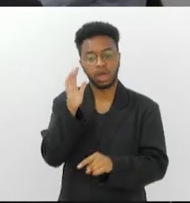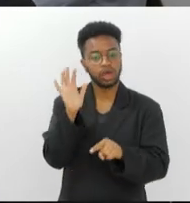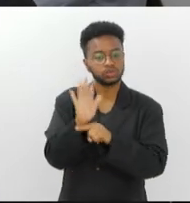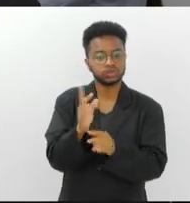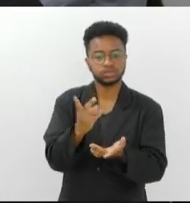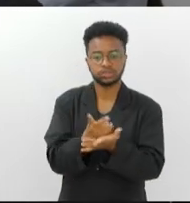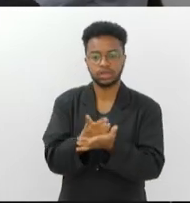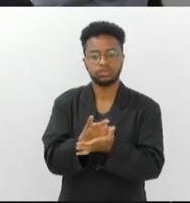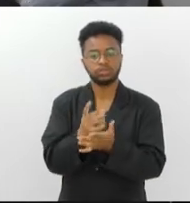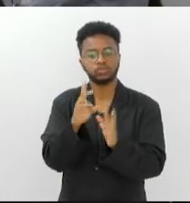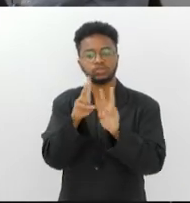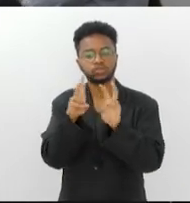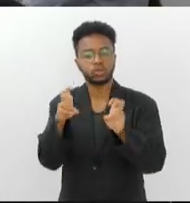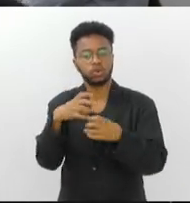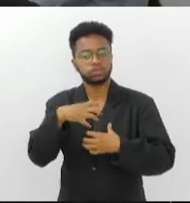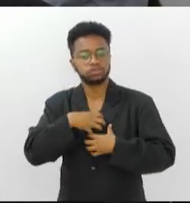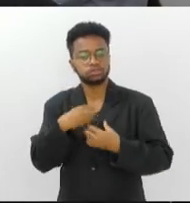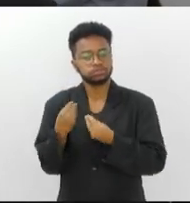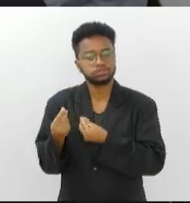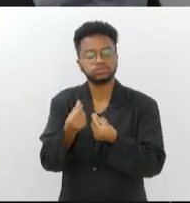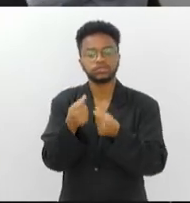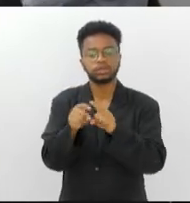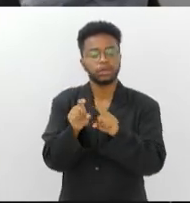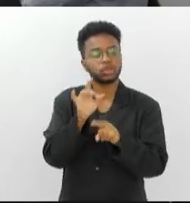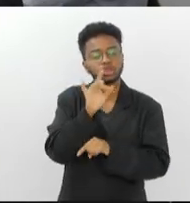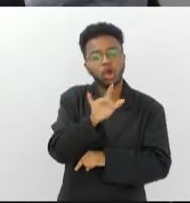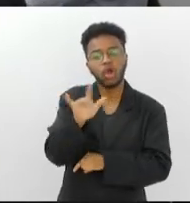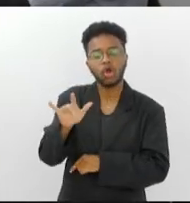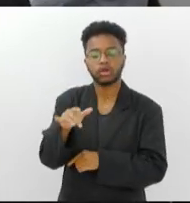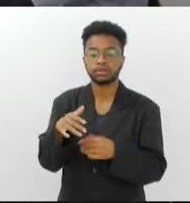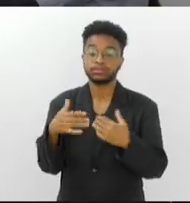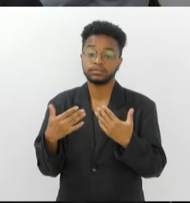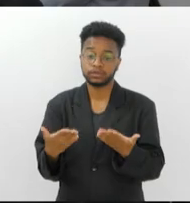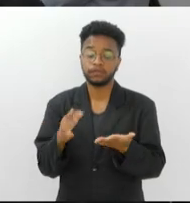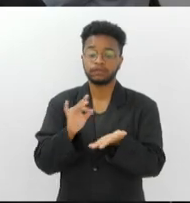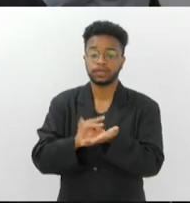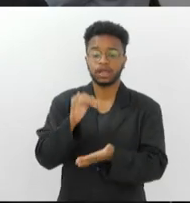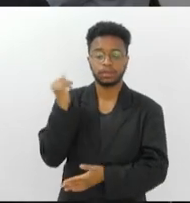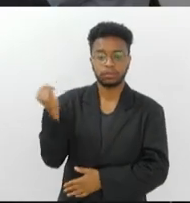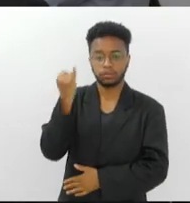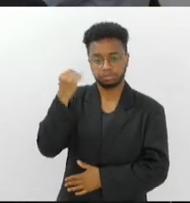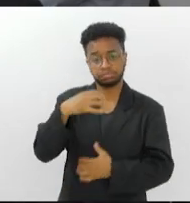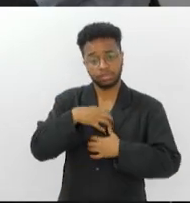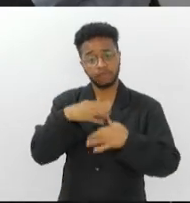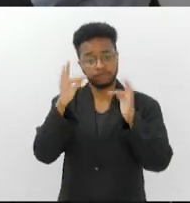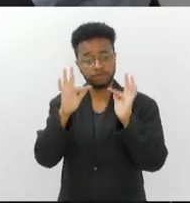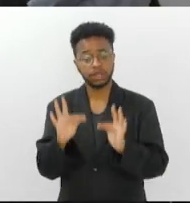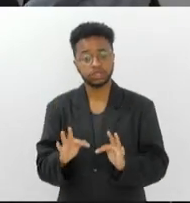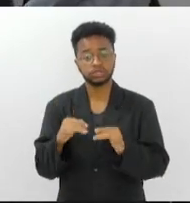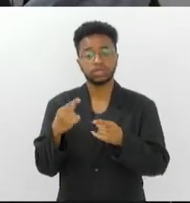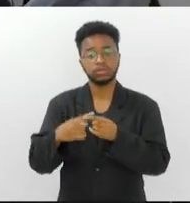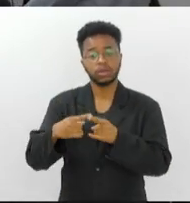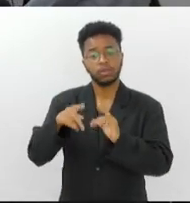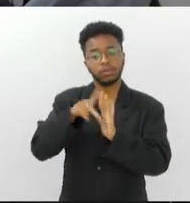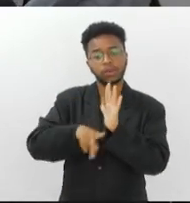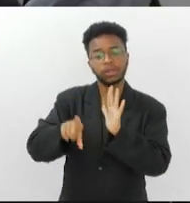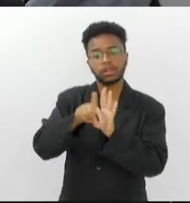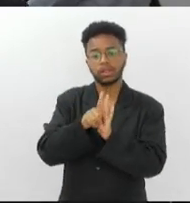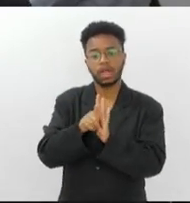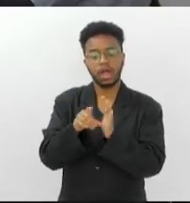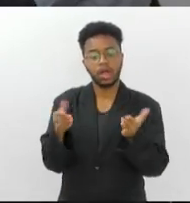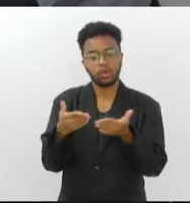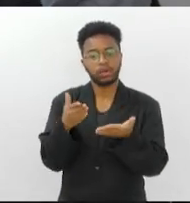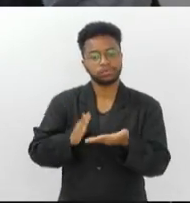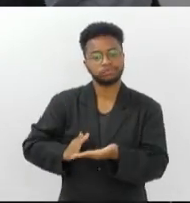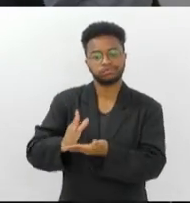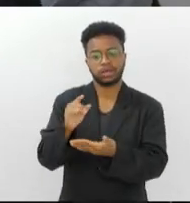questões sensoriais, dos toques, enfim. Então, é muito importante, eu fico muito feliz que esse projeto de lei tenha passado hoje aqui na